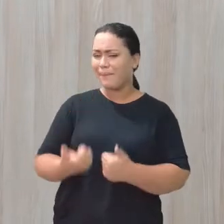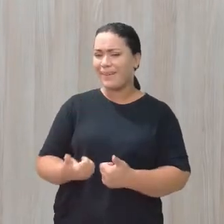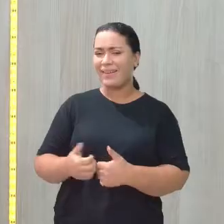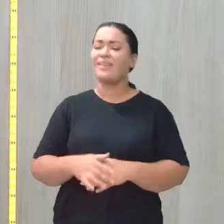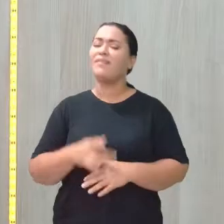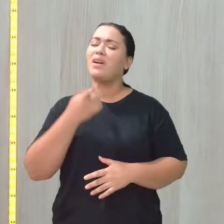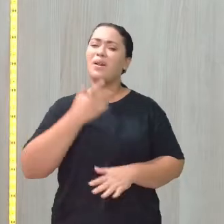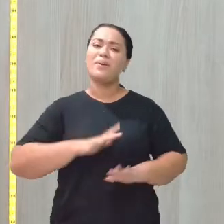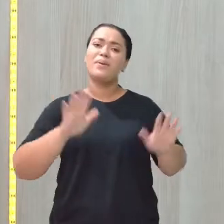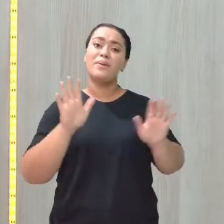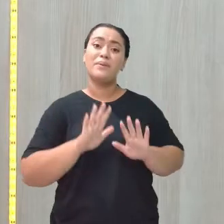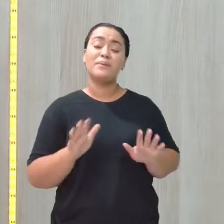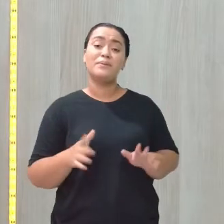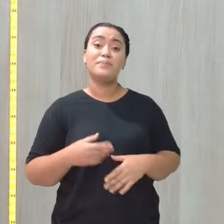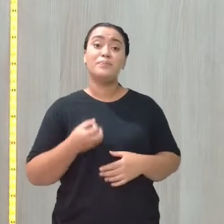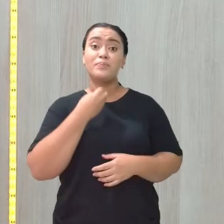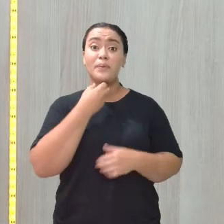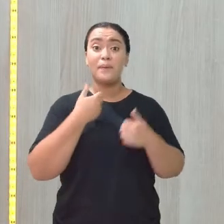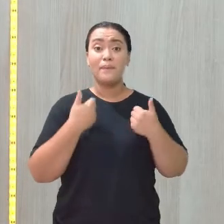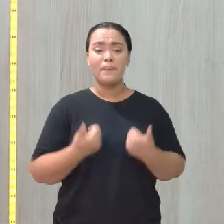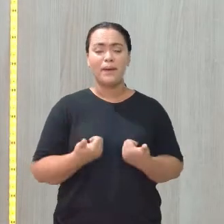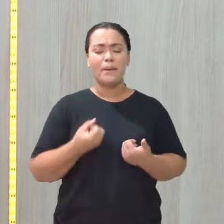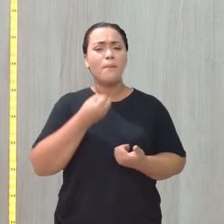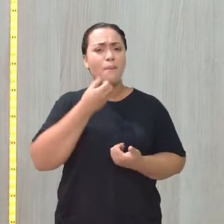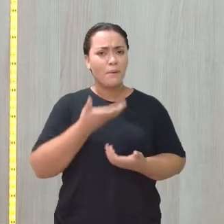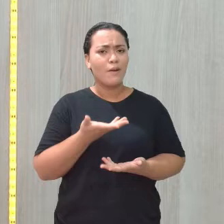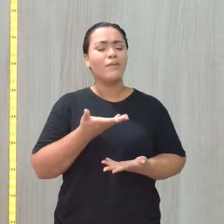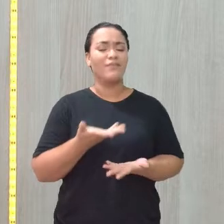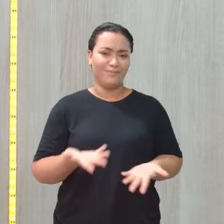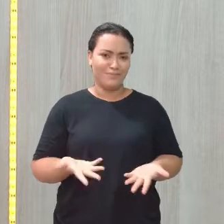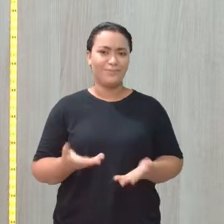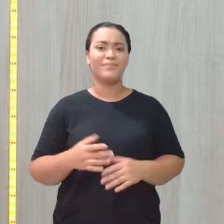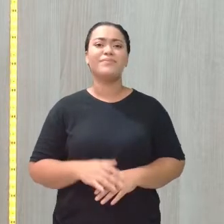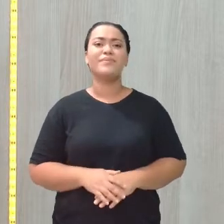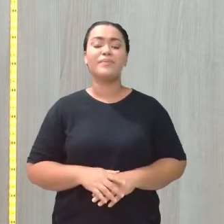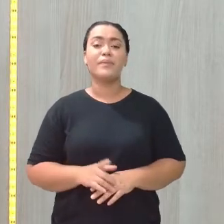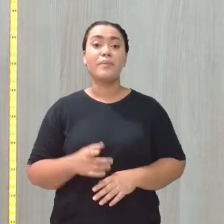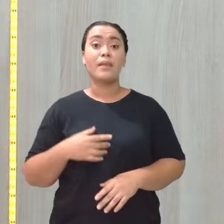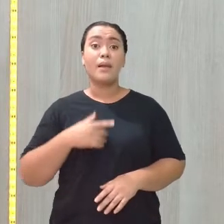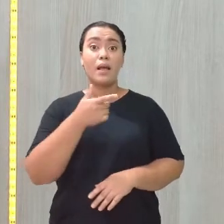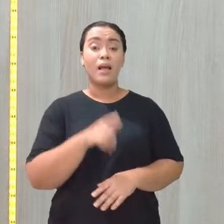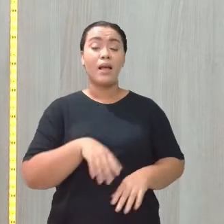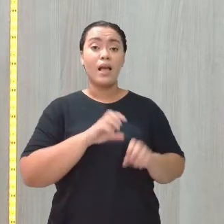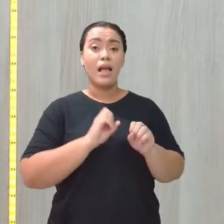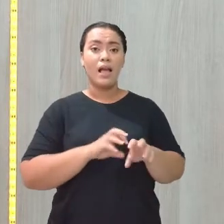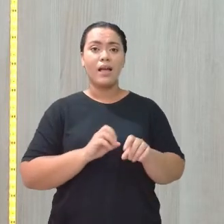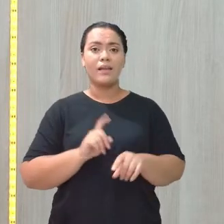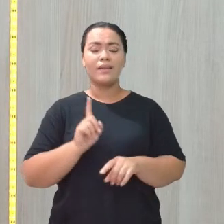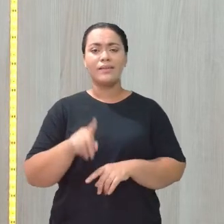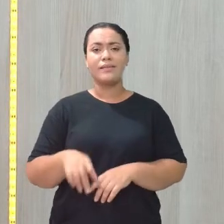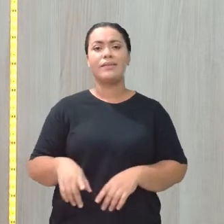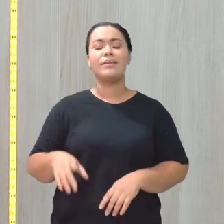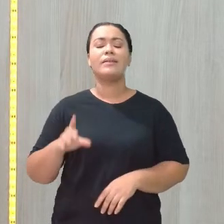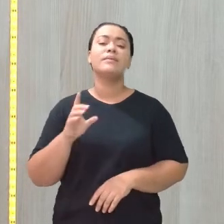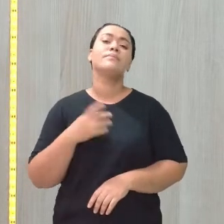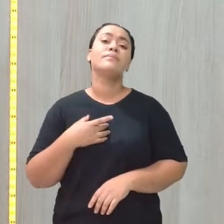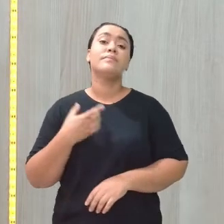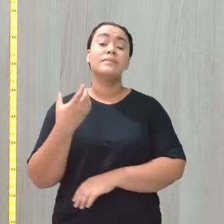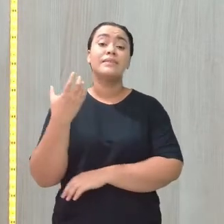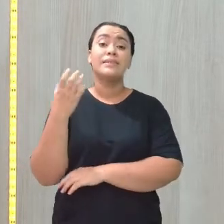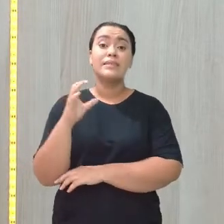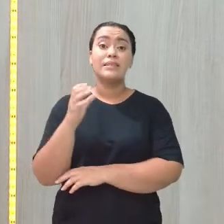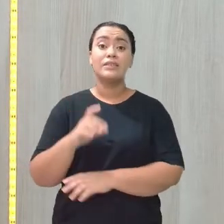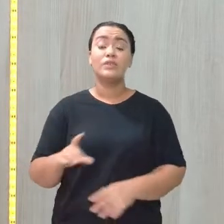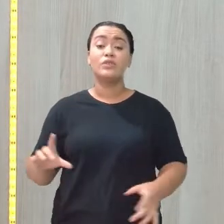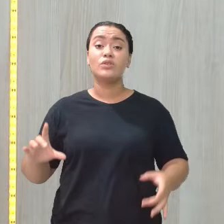Cláudia? Oi, Carlinha, tudo bem, pessoal? Que bom nós estarmos aqui para mais uma aula de ciências, não é?